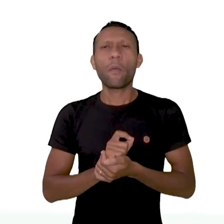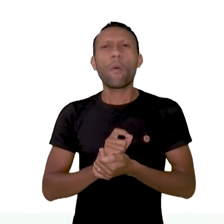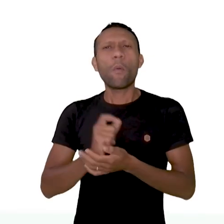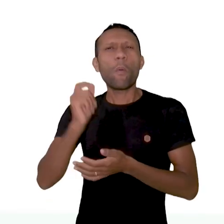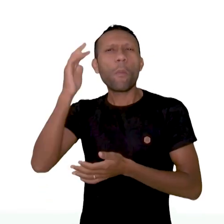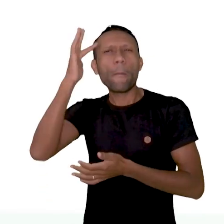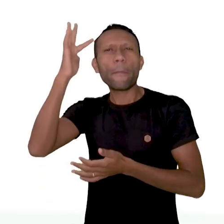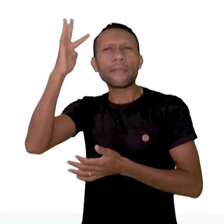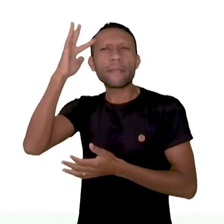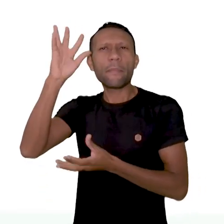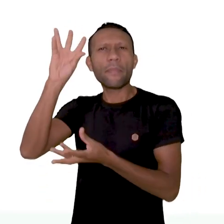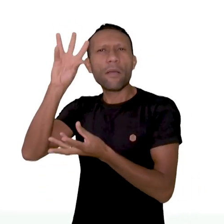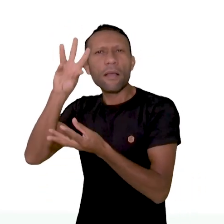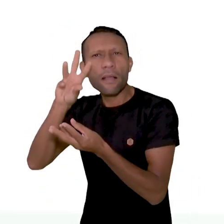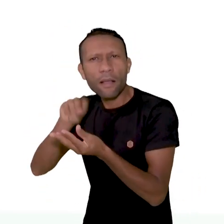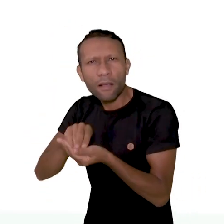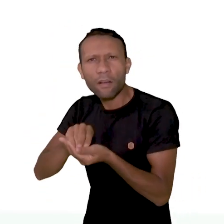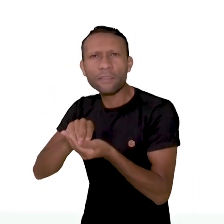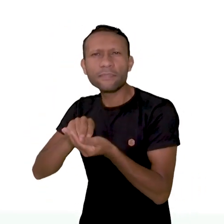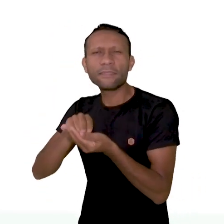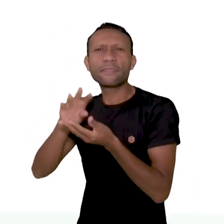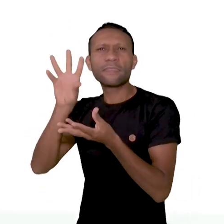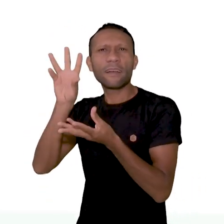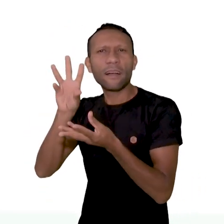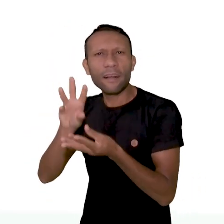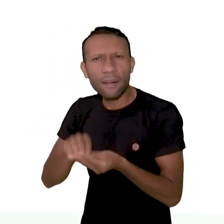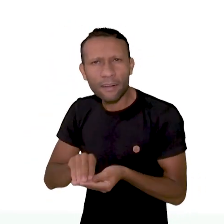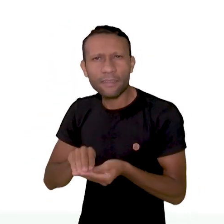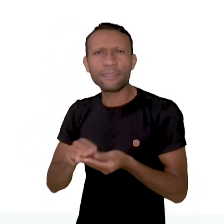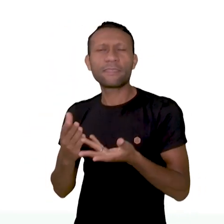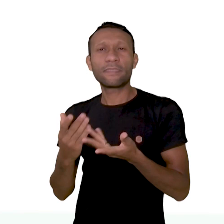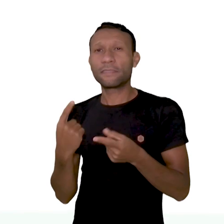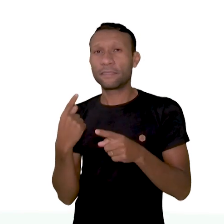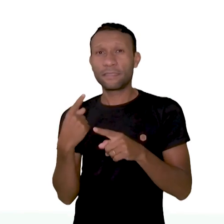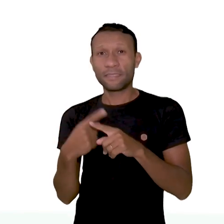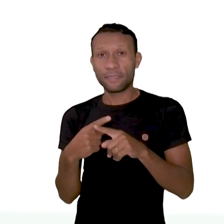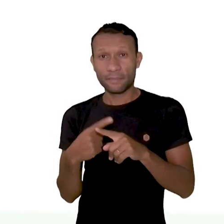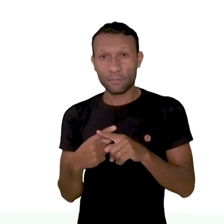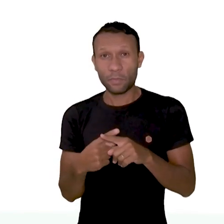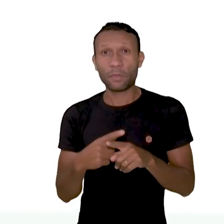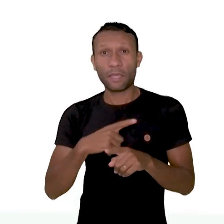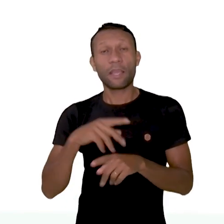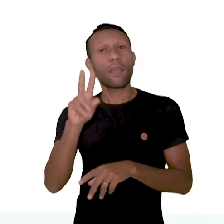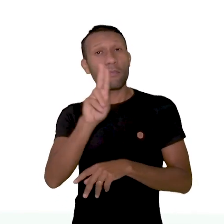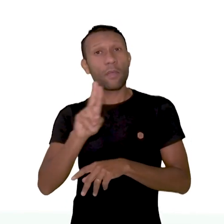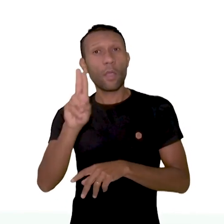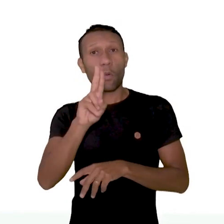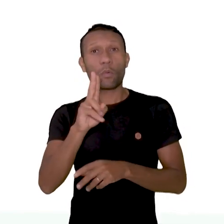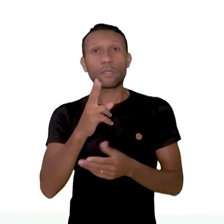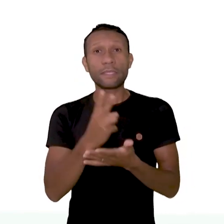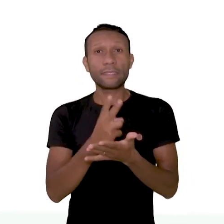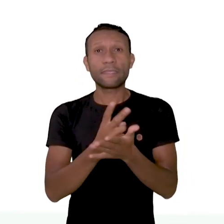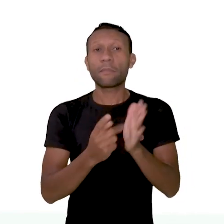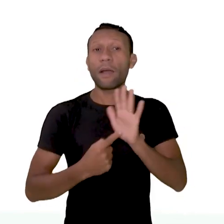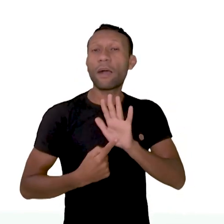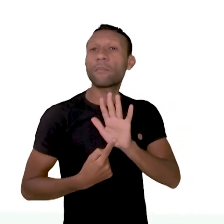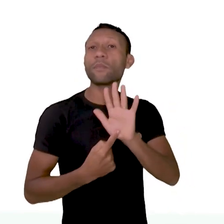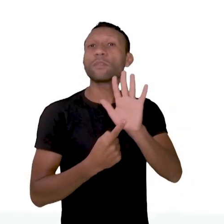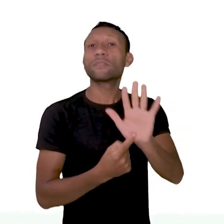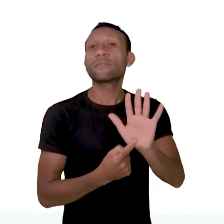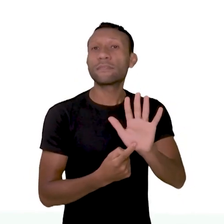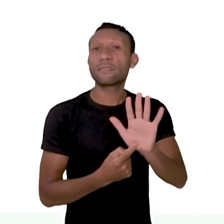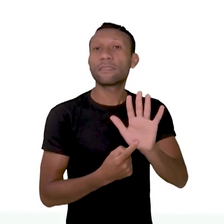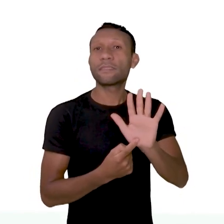lógico. A criação de relações de causa e efeito é um recurso utilizado para demonstrar que